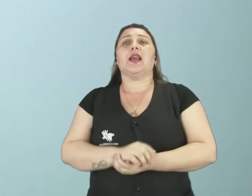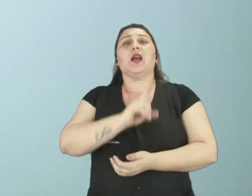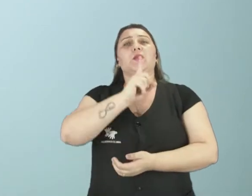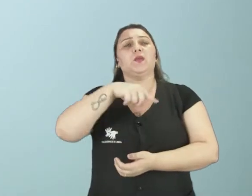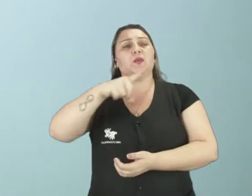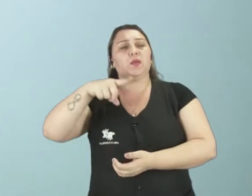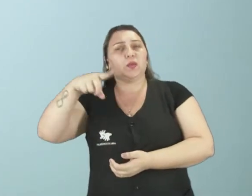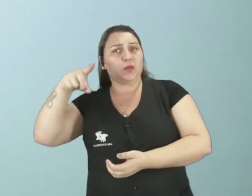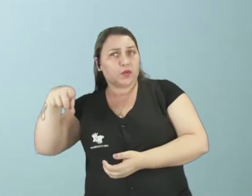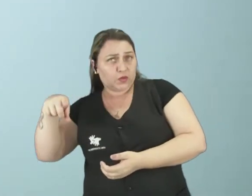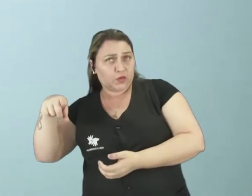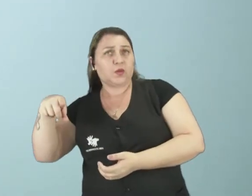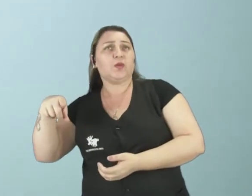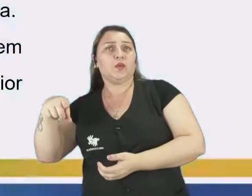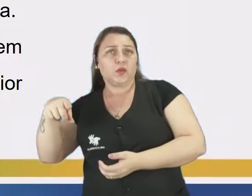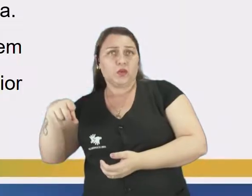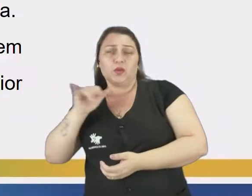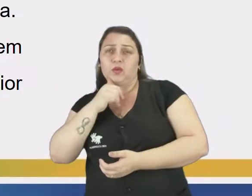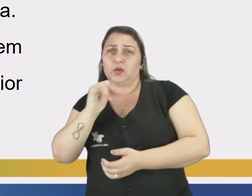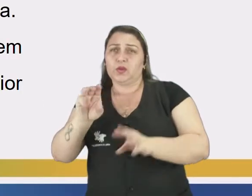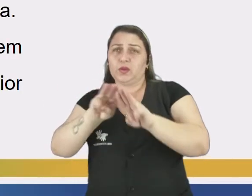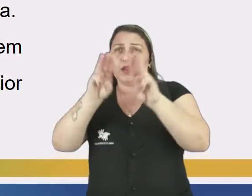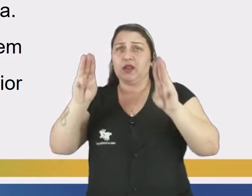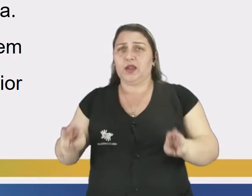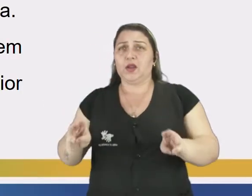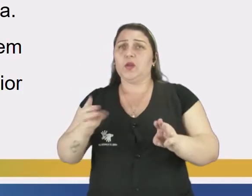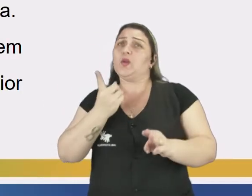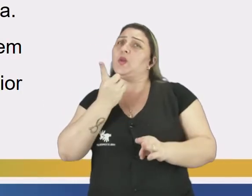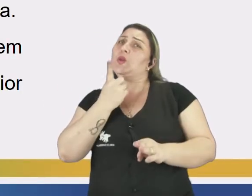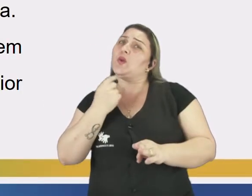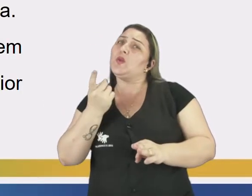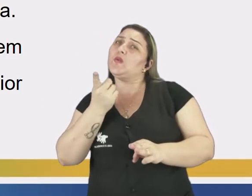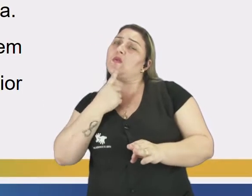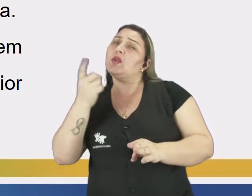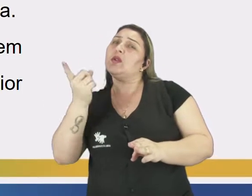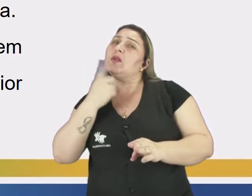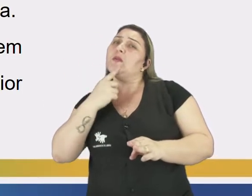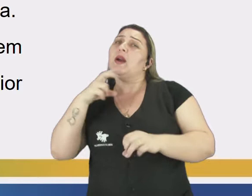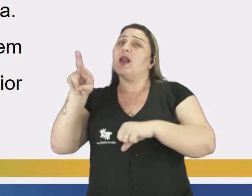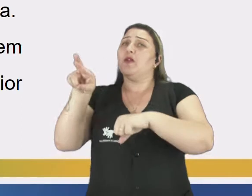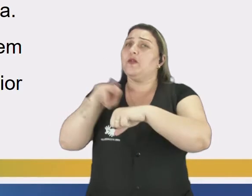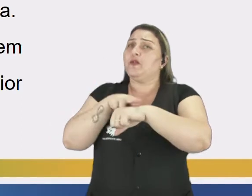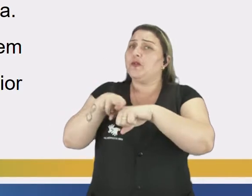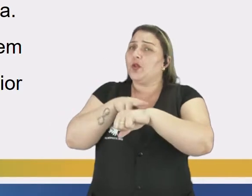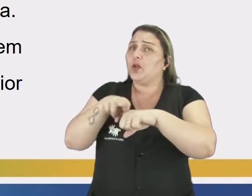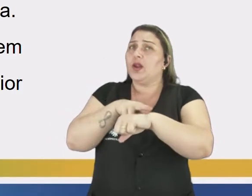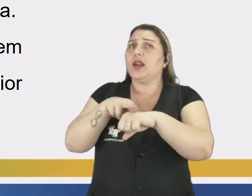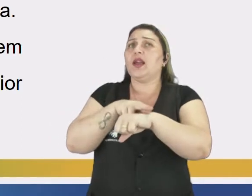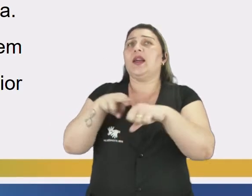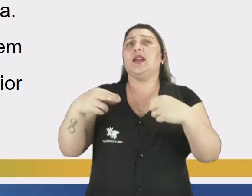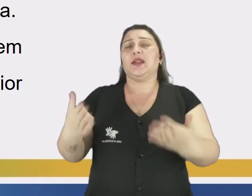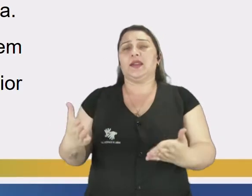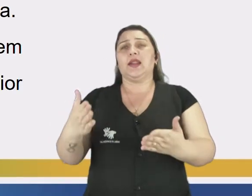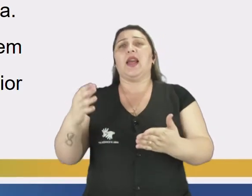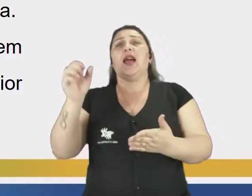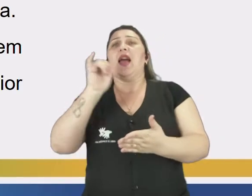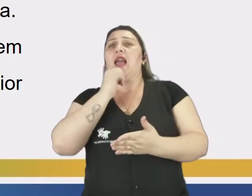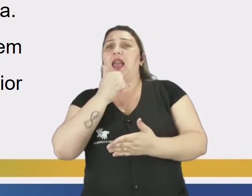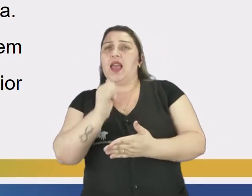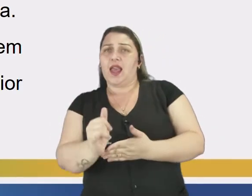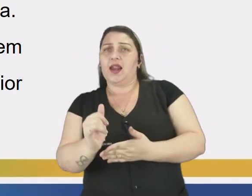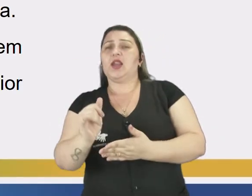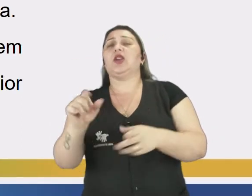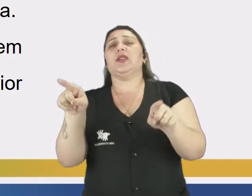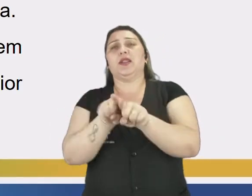ondas eletromagnéticas de luz visível cresce do vermelho para o ultravioleta, consequentemente, a energia de radiação